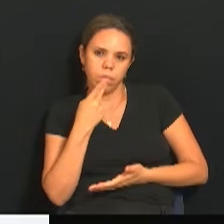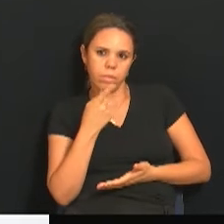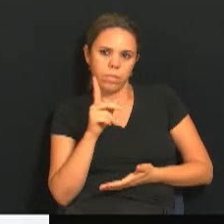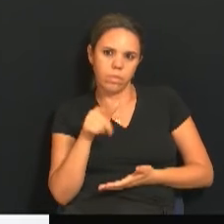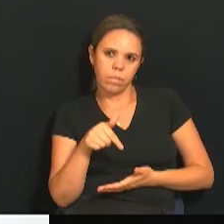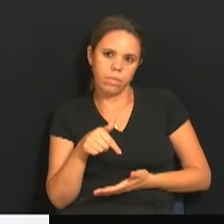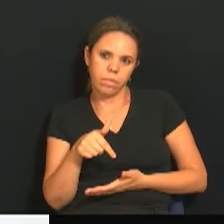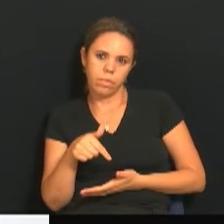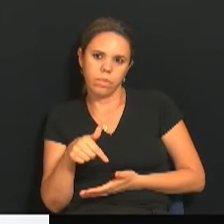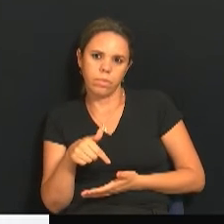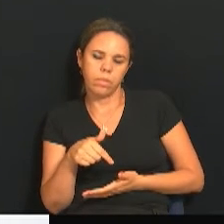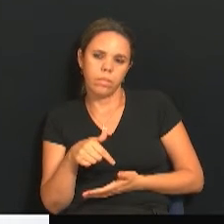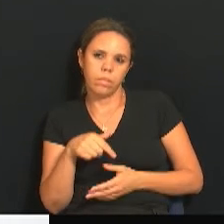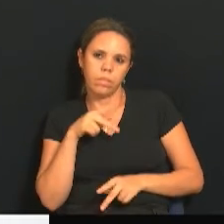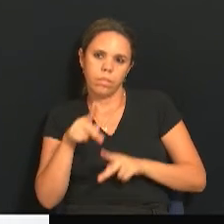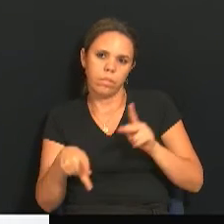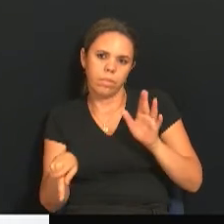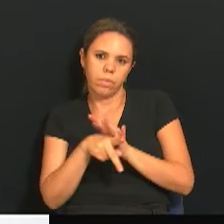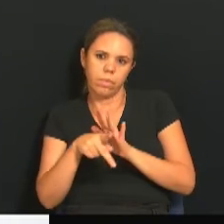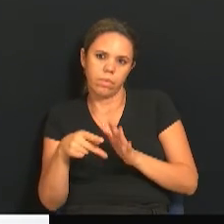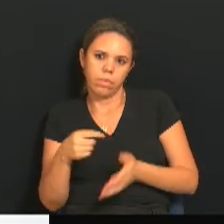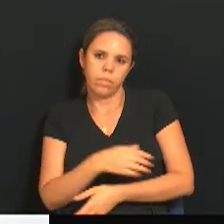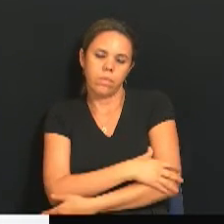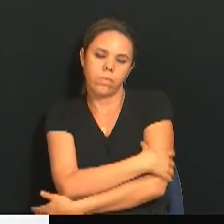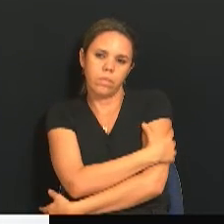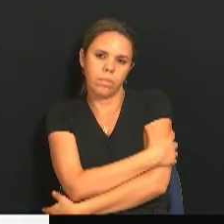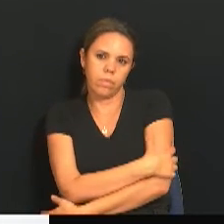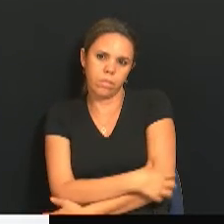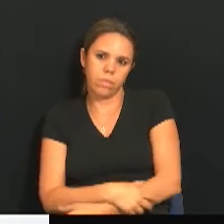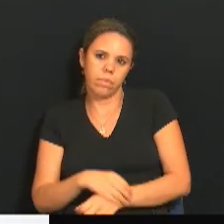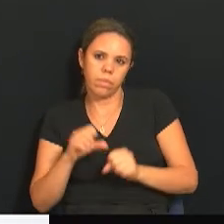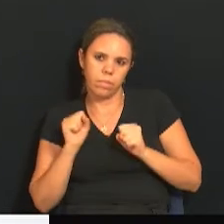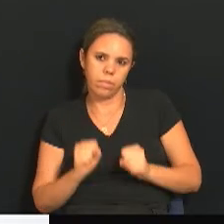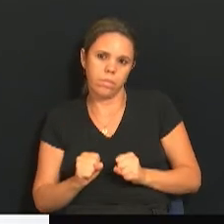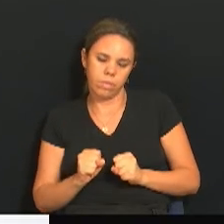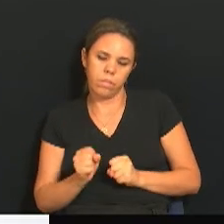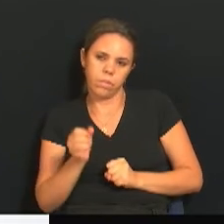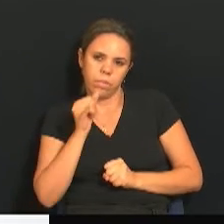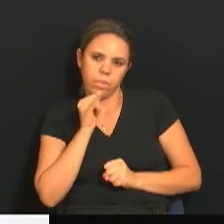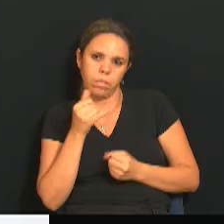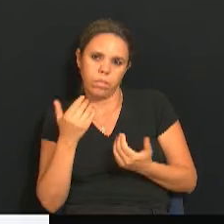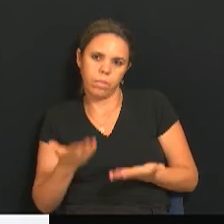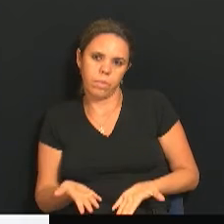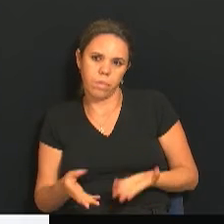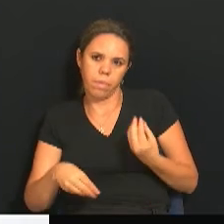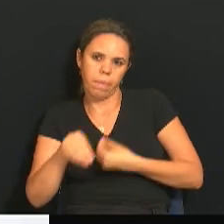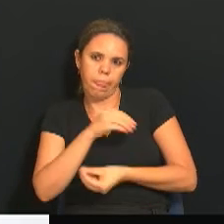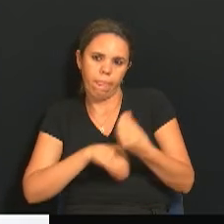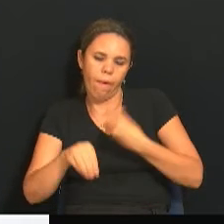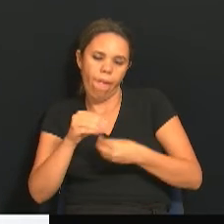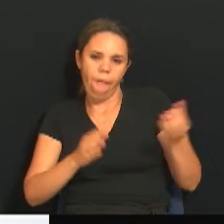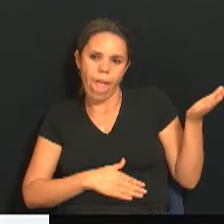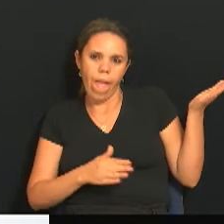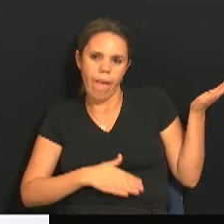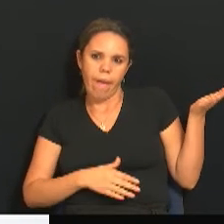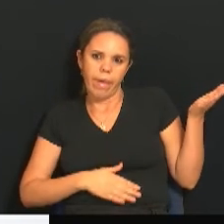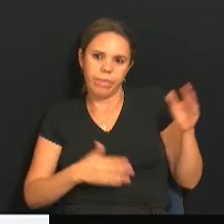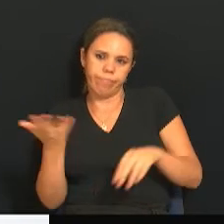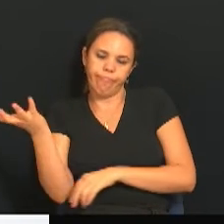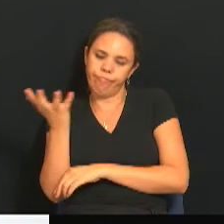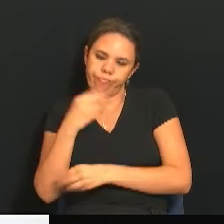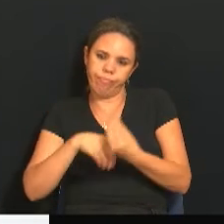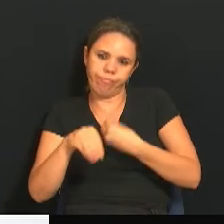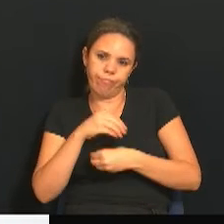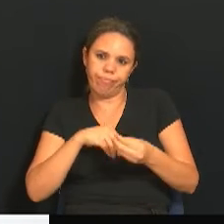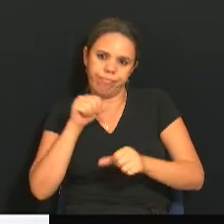é deste público especificamente, mas esses, por exemplo, que se misturam a pessoas em situação de rua para